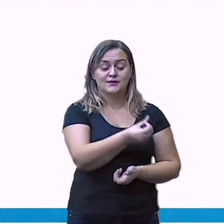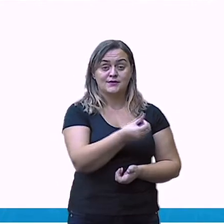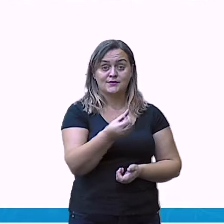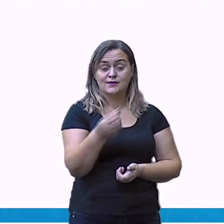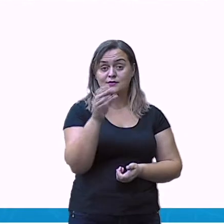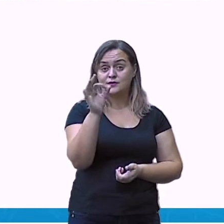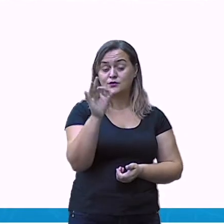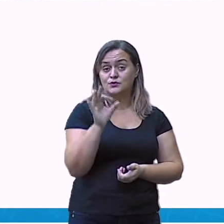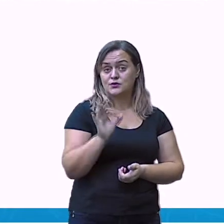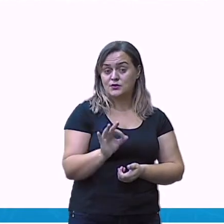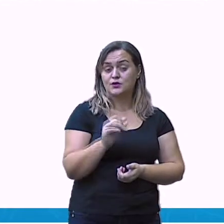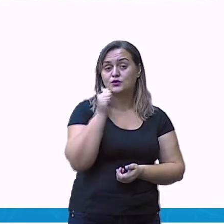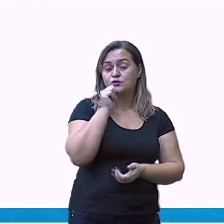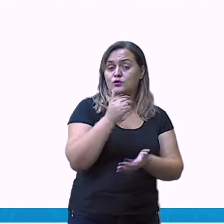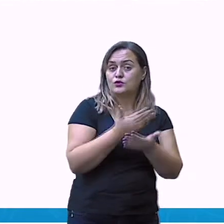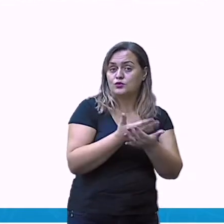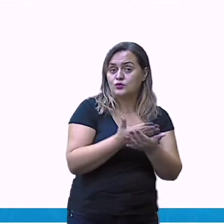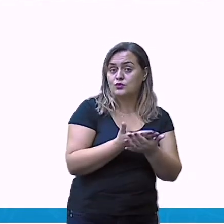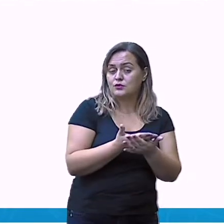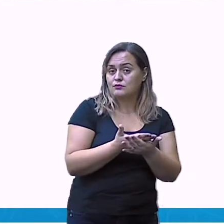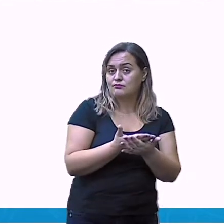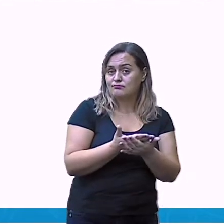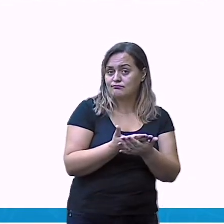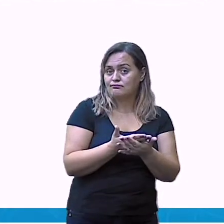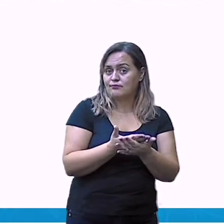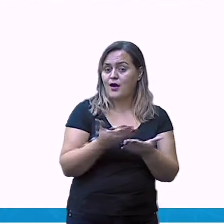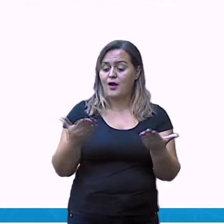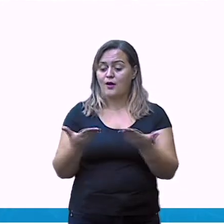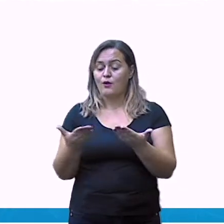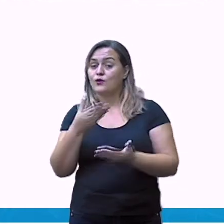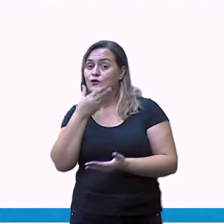horário, enquanto os meninos são apenas